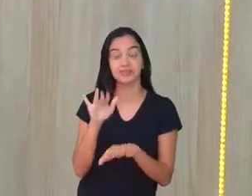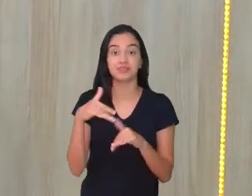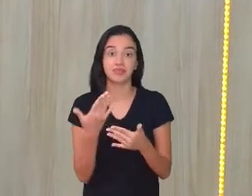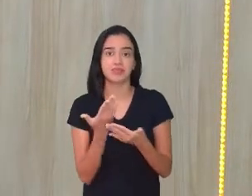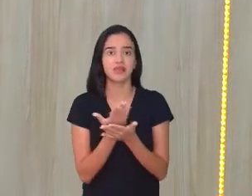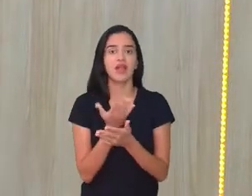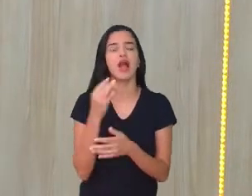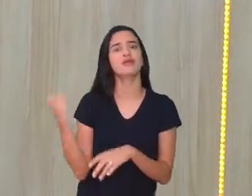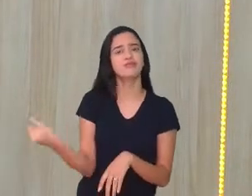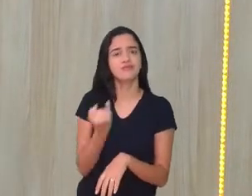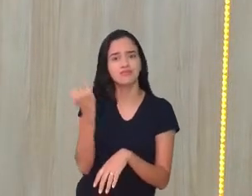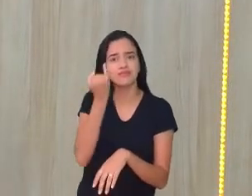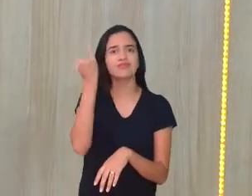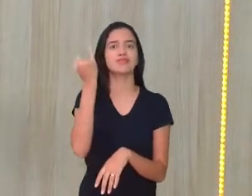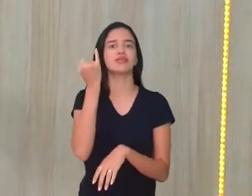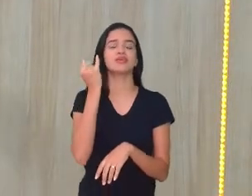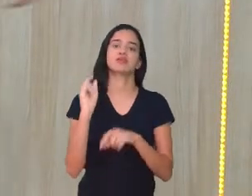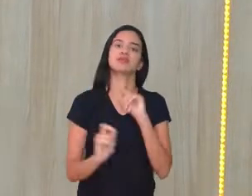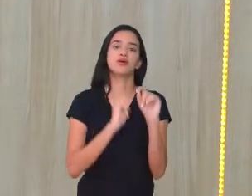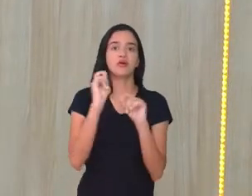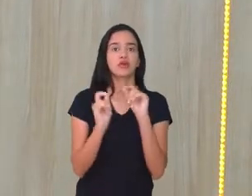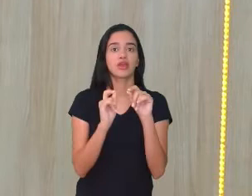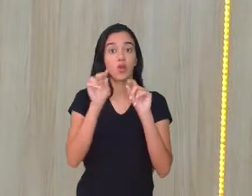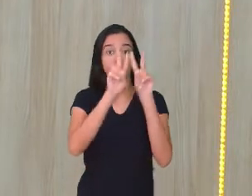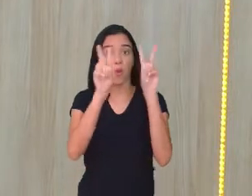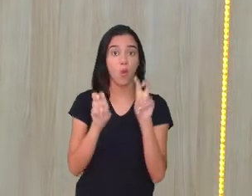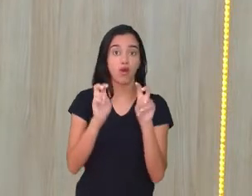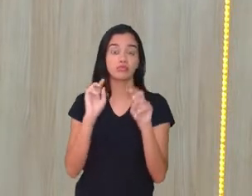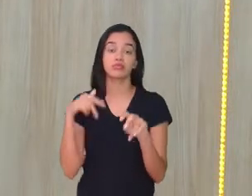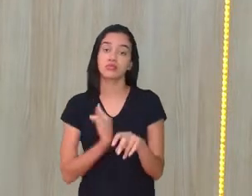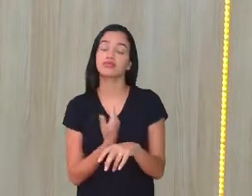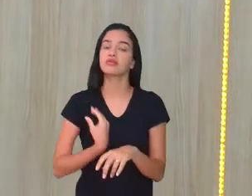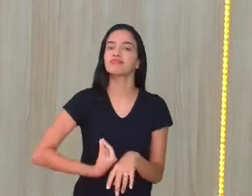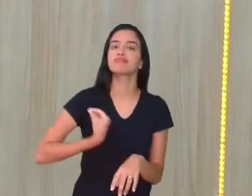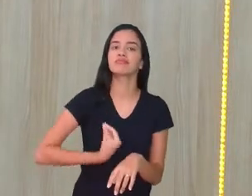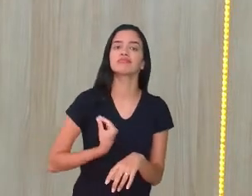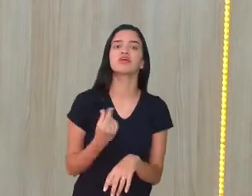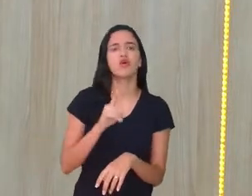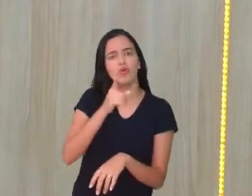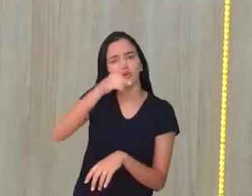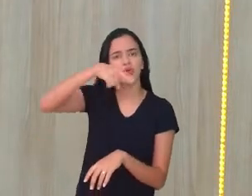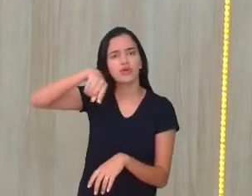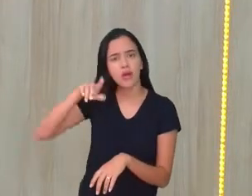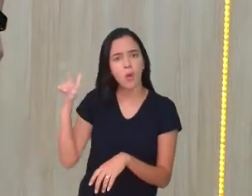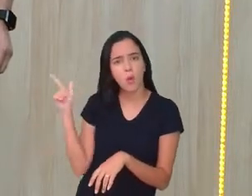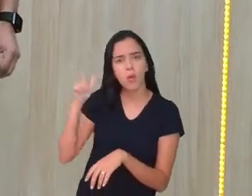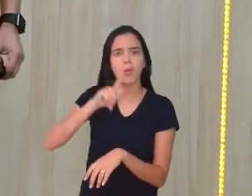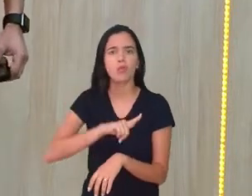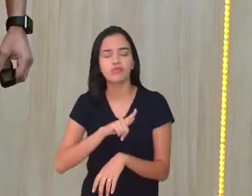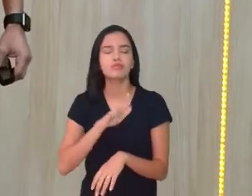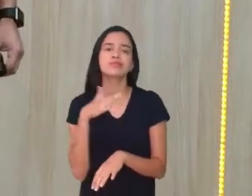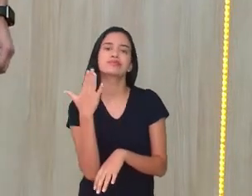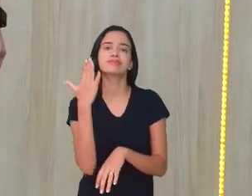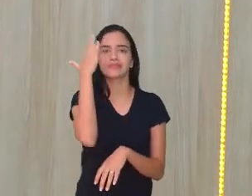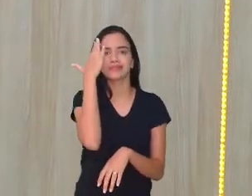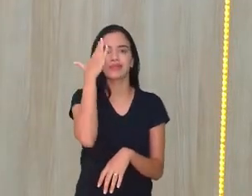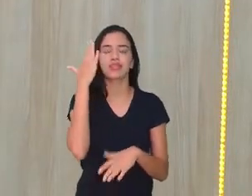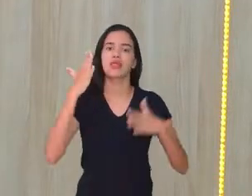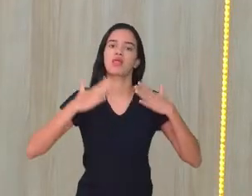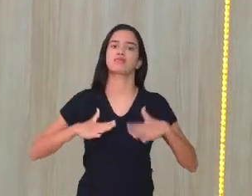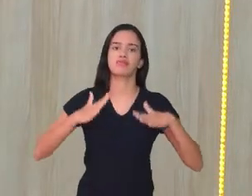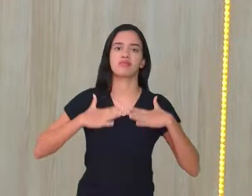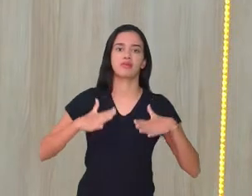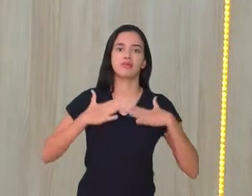é bastante importante que os assuntos que a gente já vivenciou, você consiga aí entender